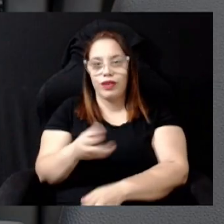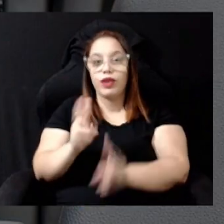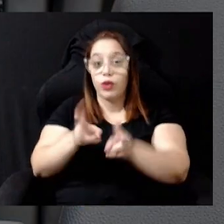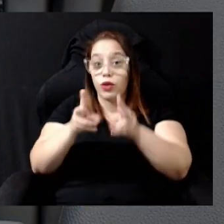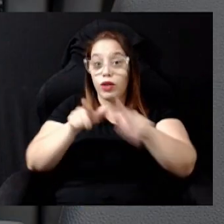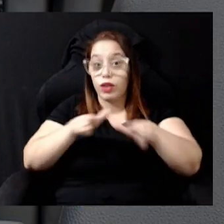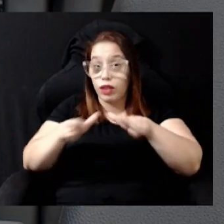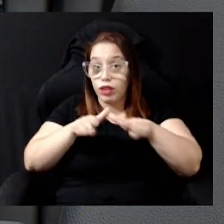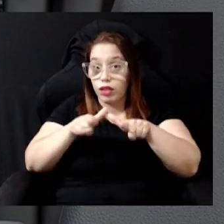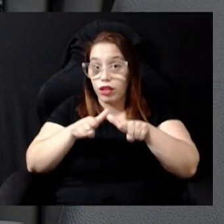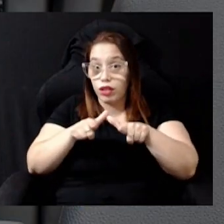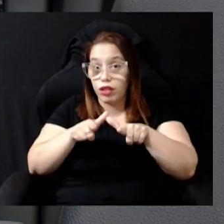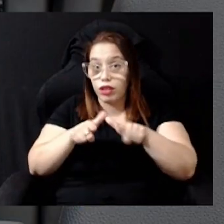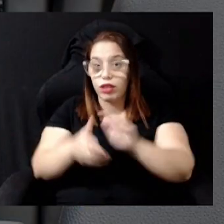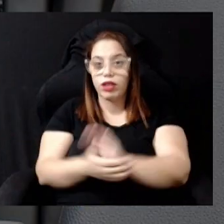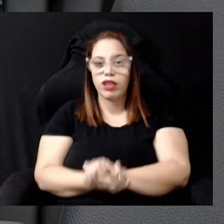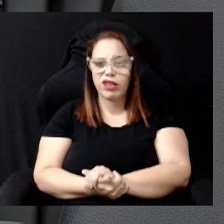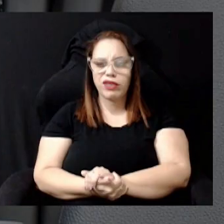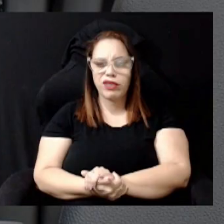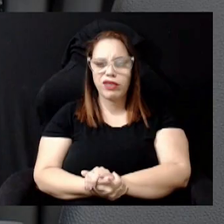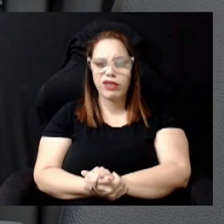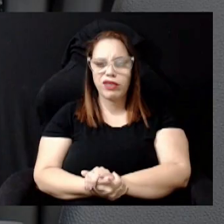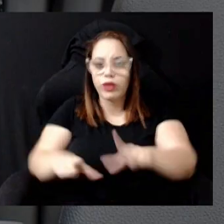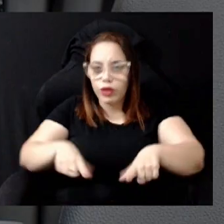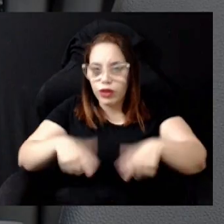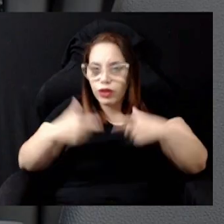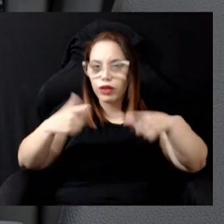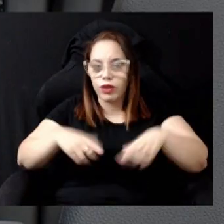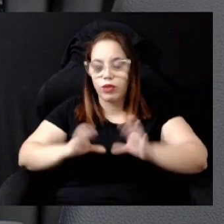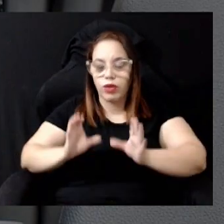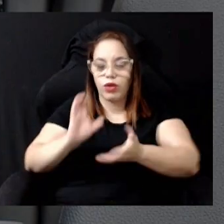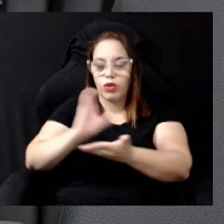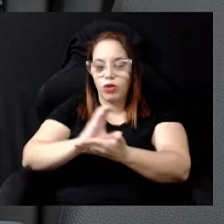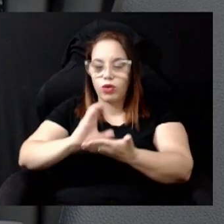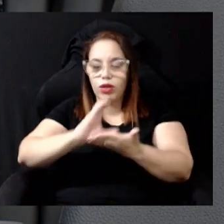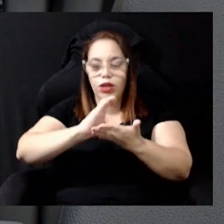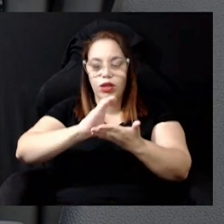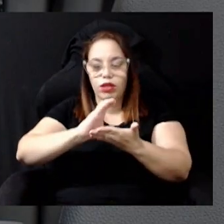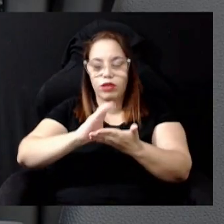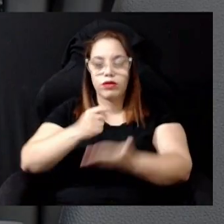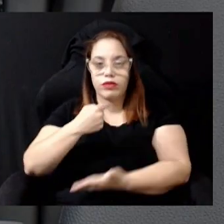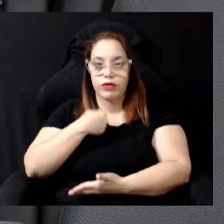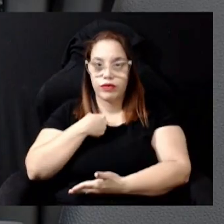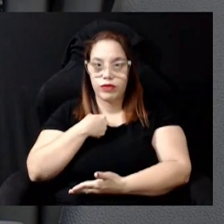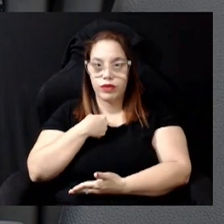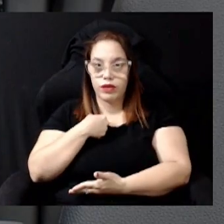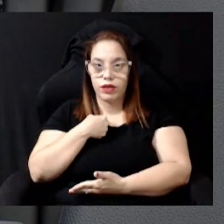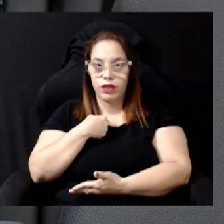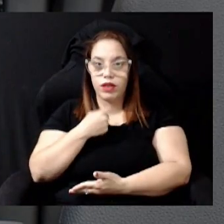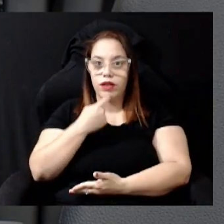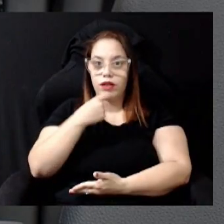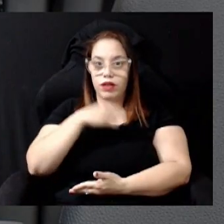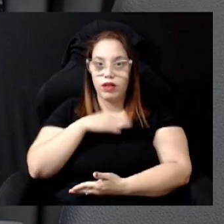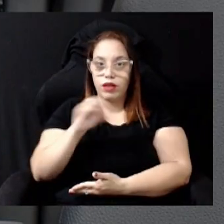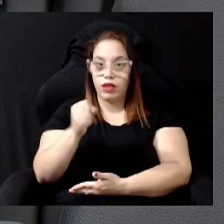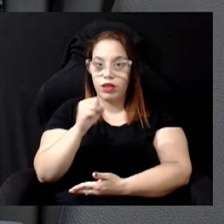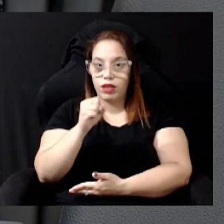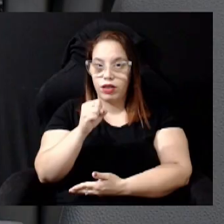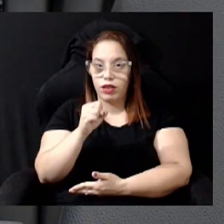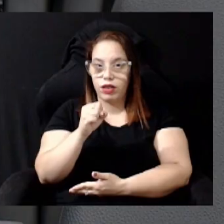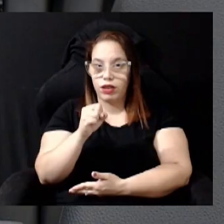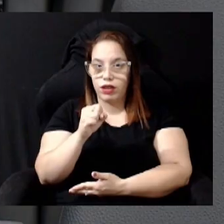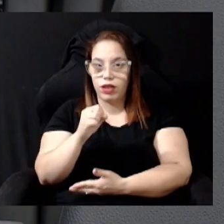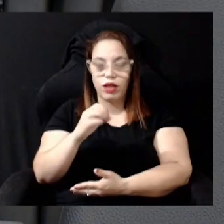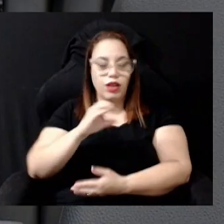sociais populares, na luta pelos conselhos. Eu vim para Campinas em 88. Amo essa cidade. Aqui eu